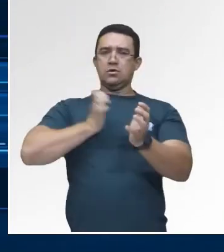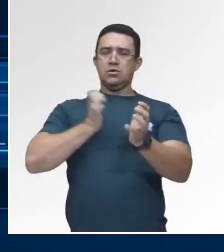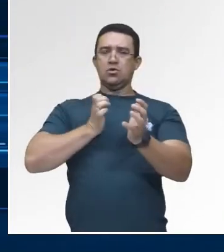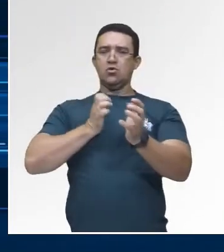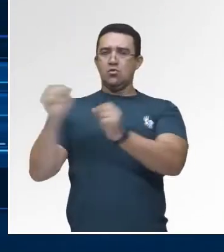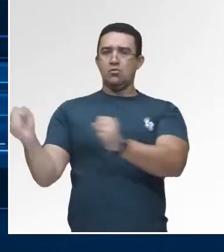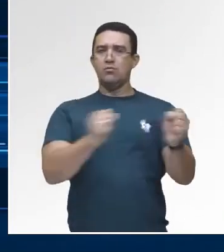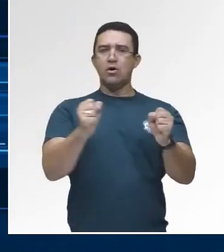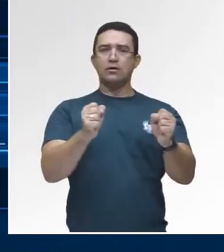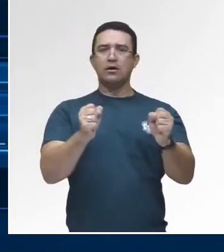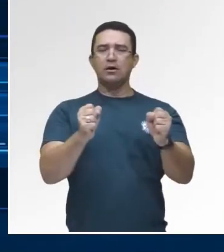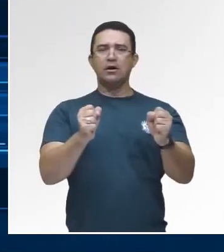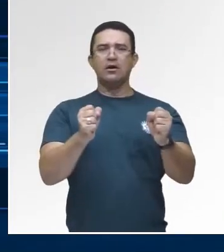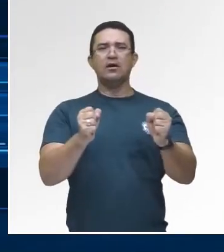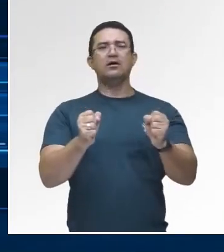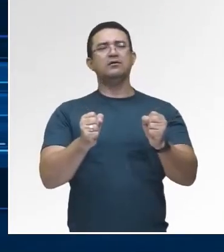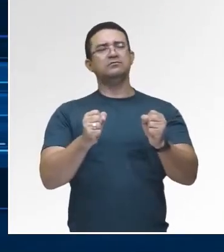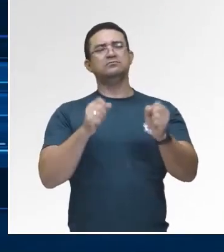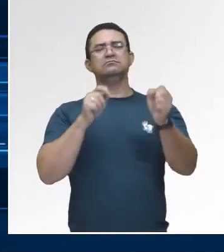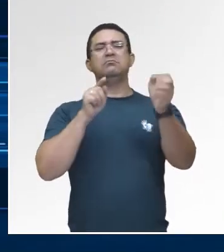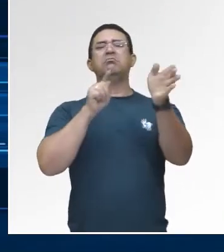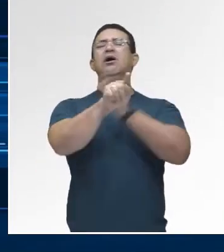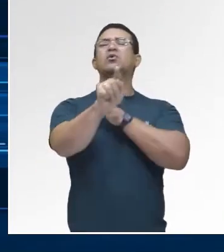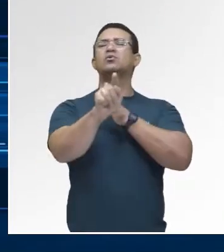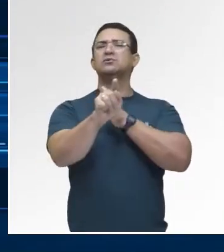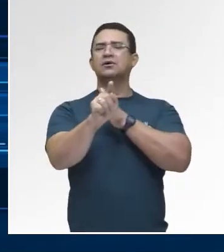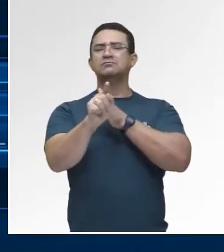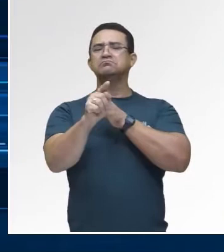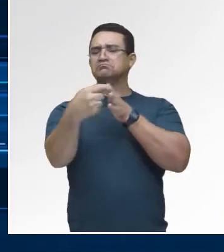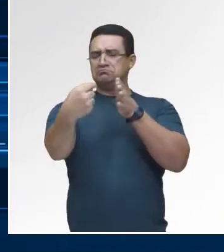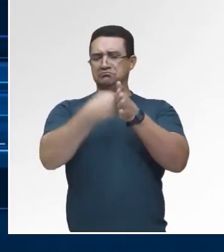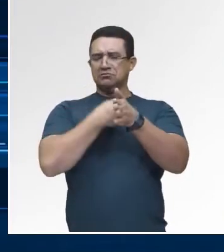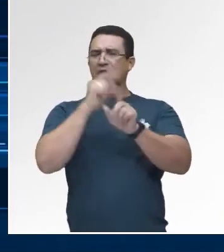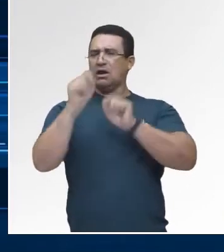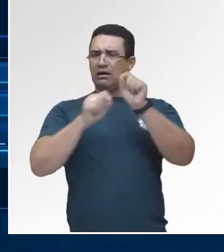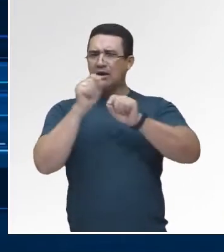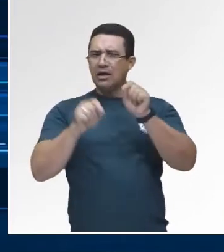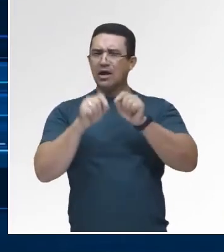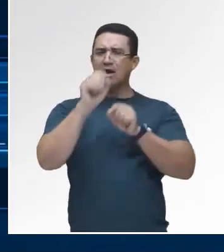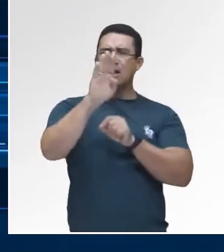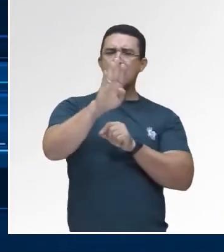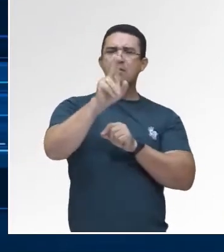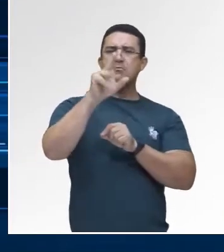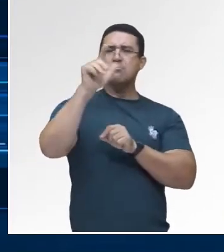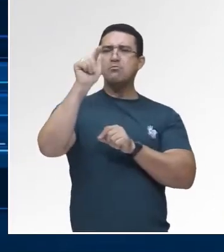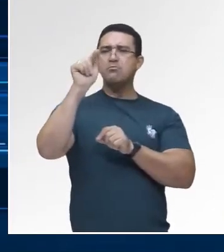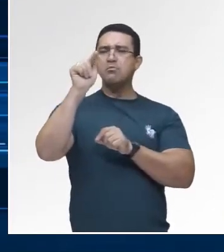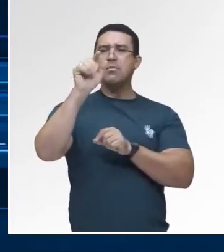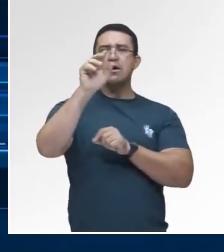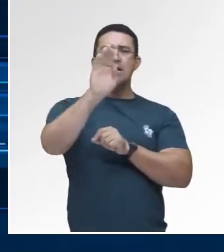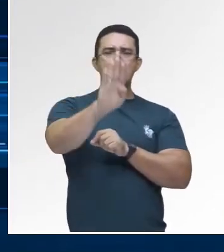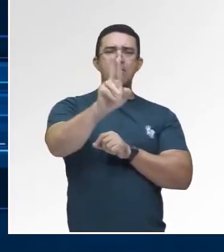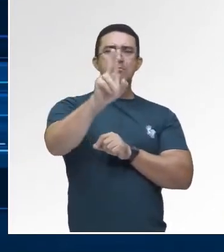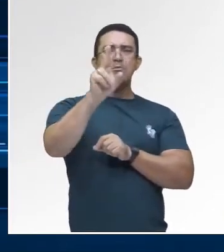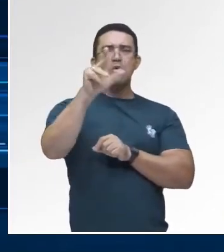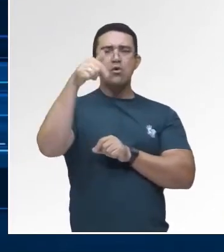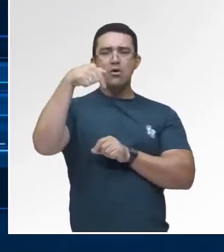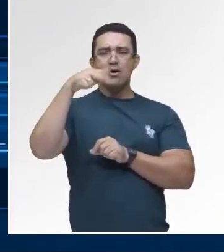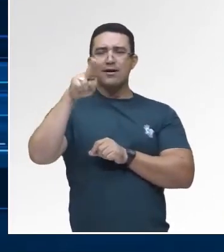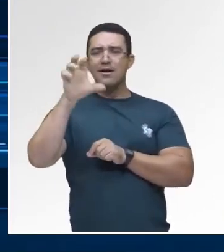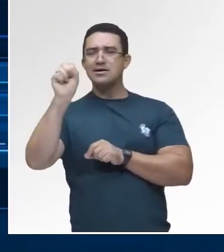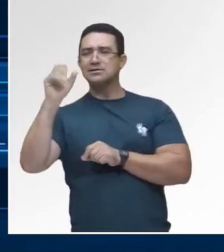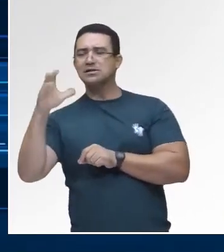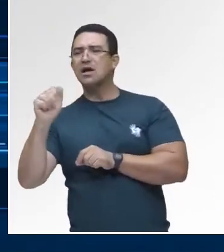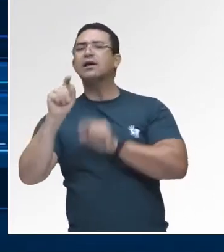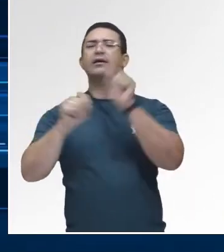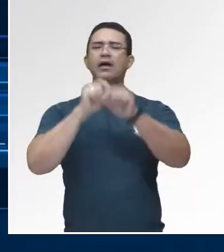Aí você me pergunta, professor, quem é a burguesia? Quem era a burguesia? Eram os donos dos meios de comunicação, dos meios econômicos,